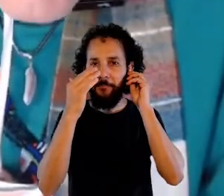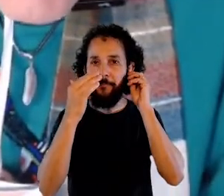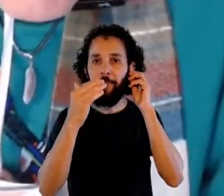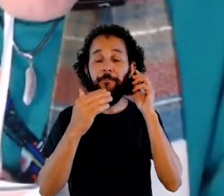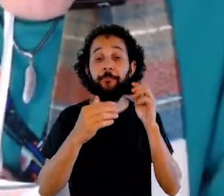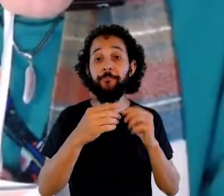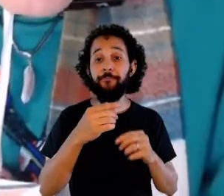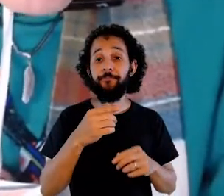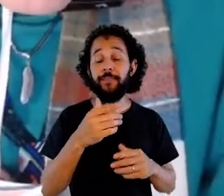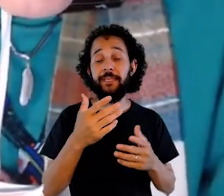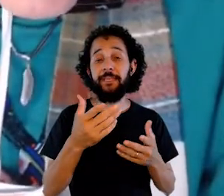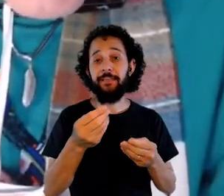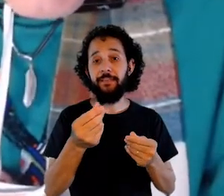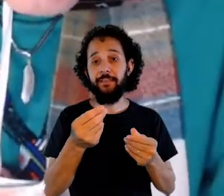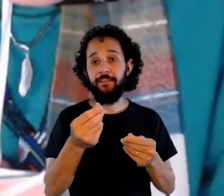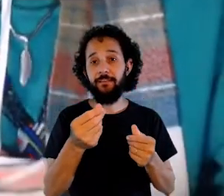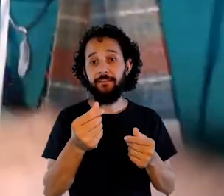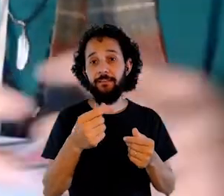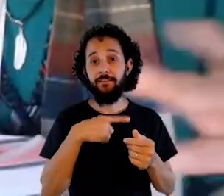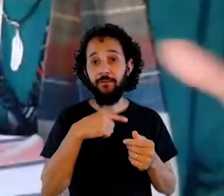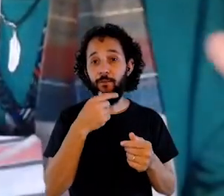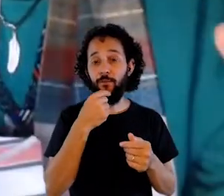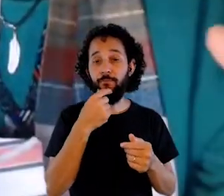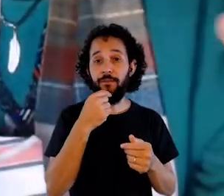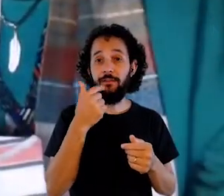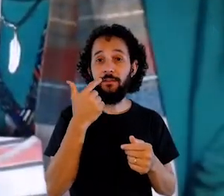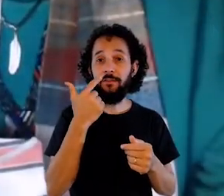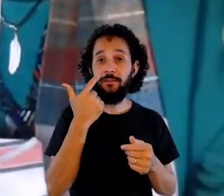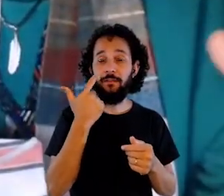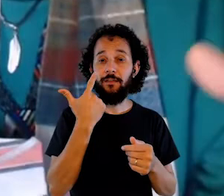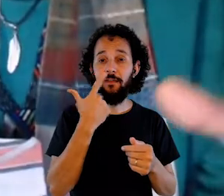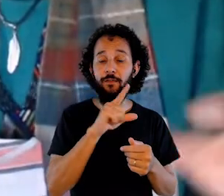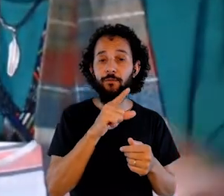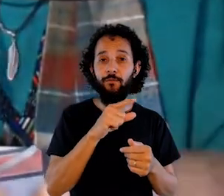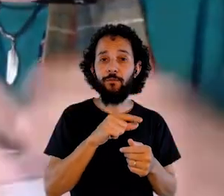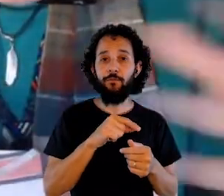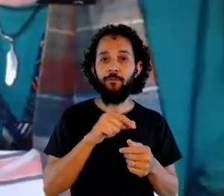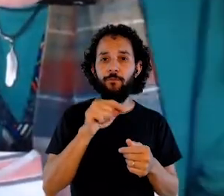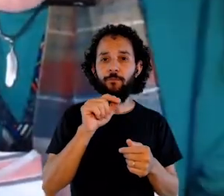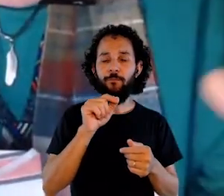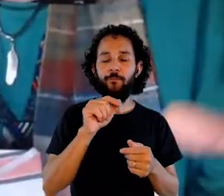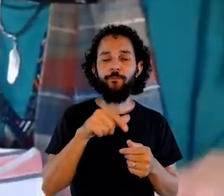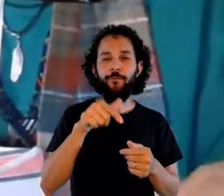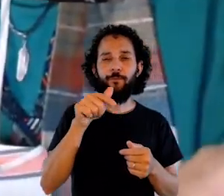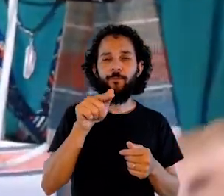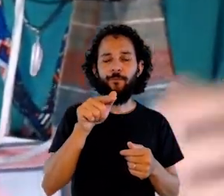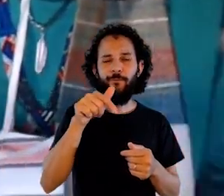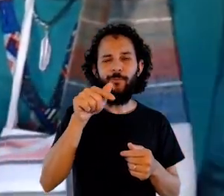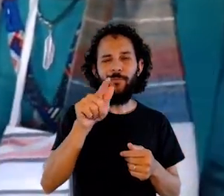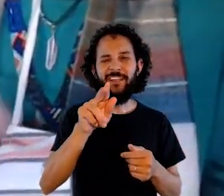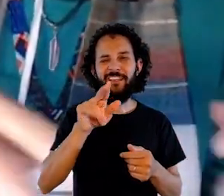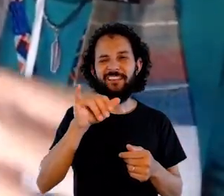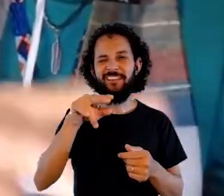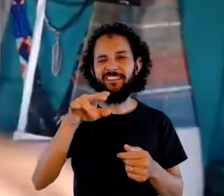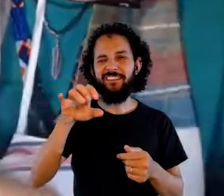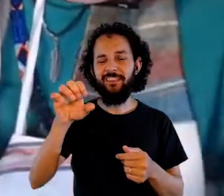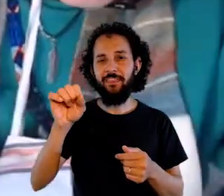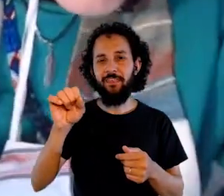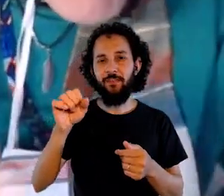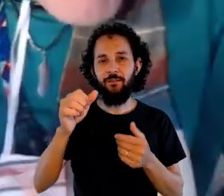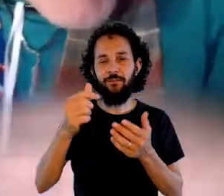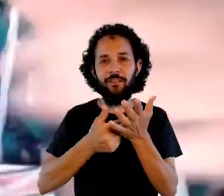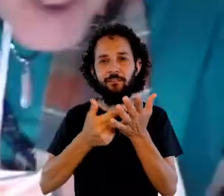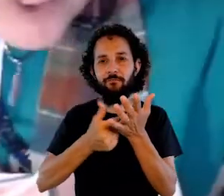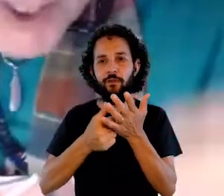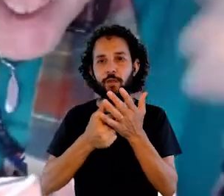Tem um cara que ganhou o livro dos Guinness. Esse livro Guinness, né? Que dá uns absurdos, mas é um absurdo, né? Quem come a maior quantidade de papel, sei